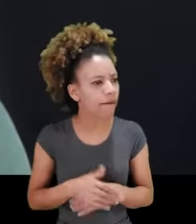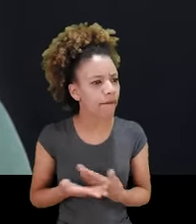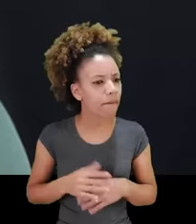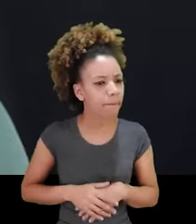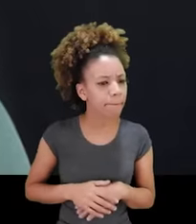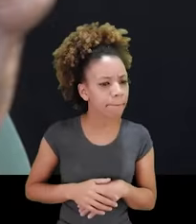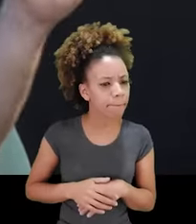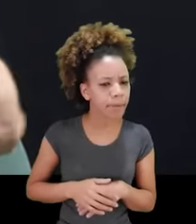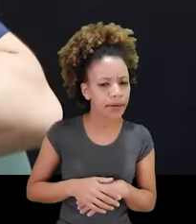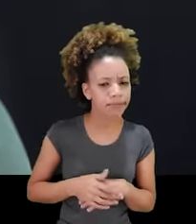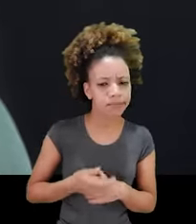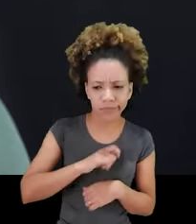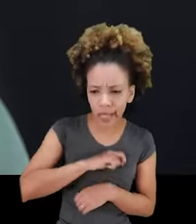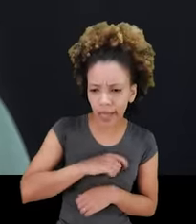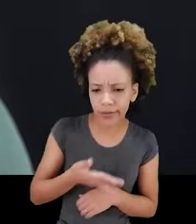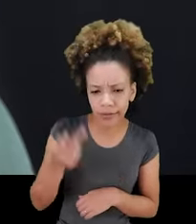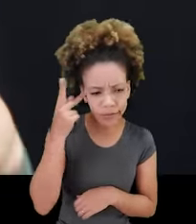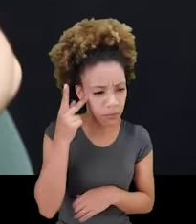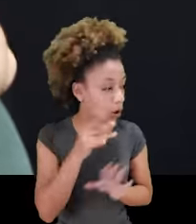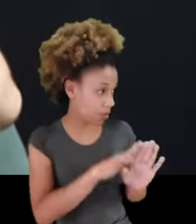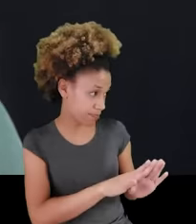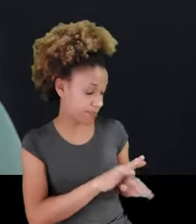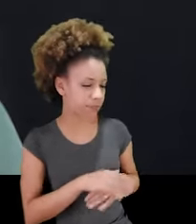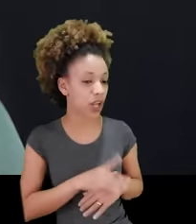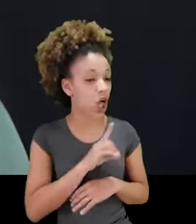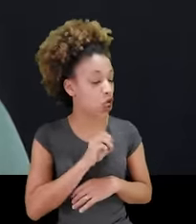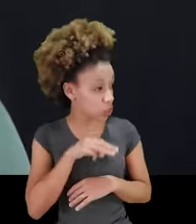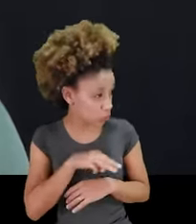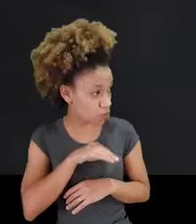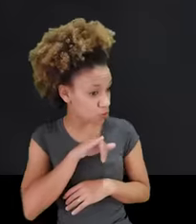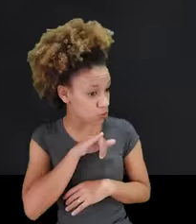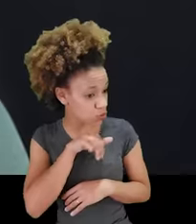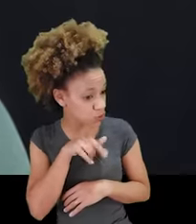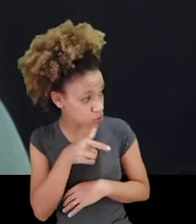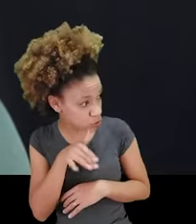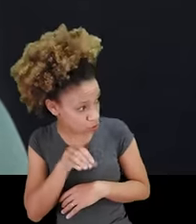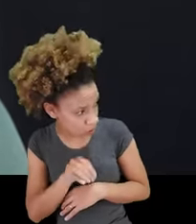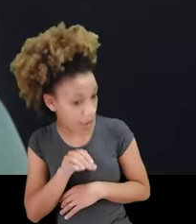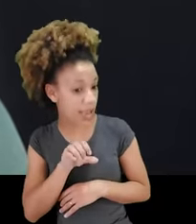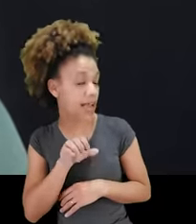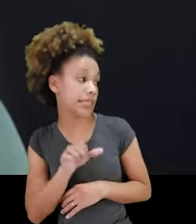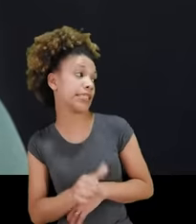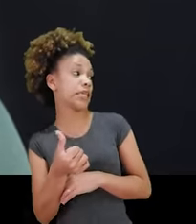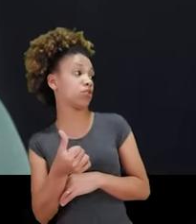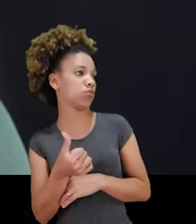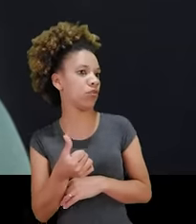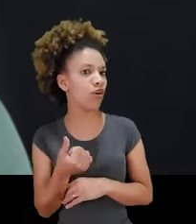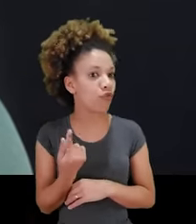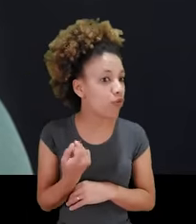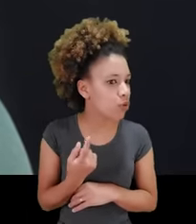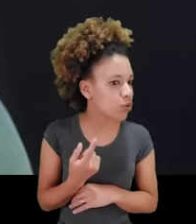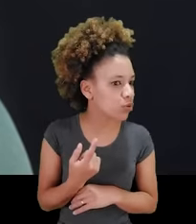aqui. É quase como, pensa assim, Dom João VI, você conhece, obviamente. Certo. Foi o único cara que enganou